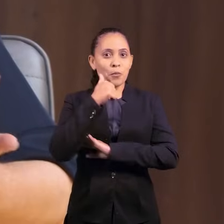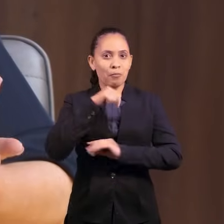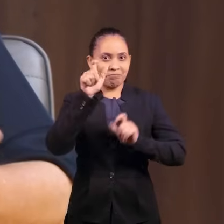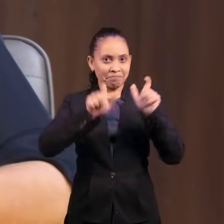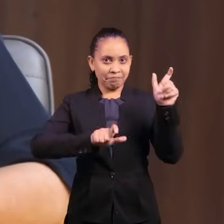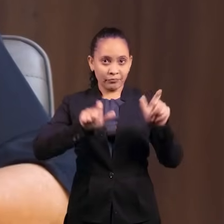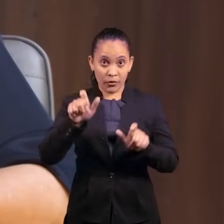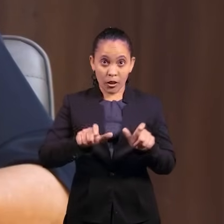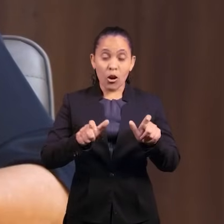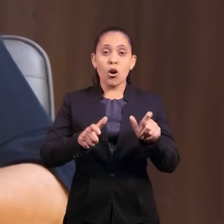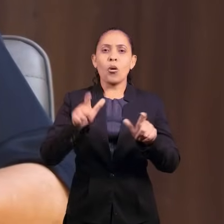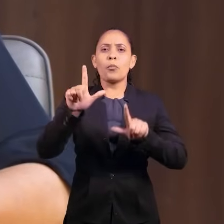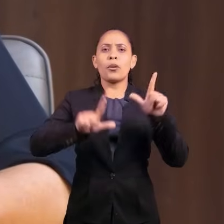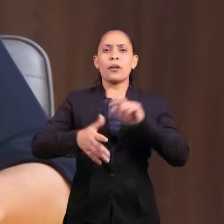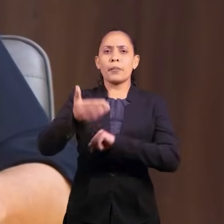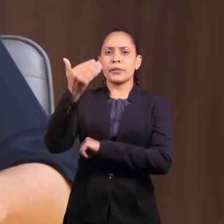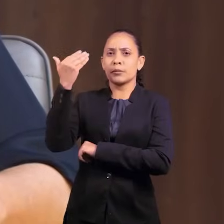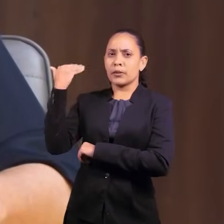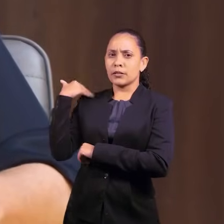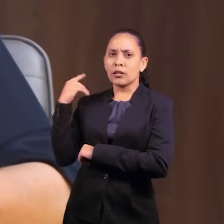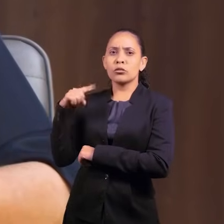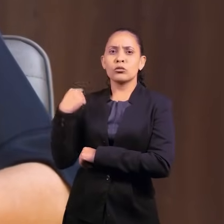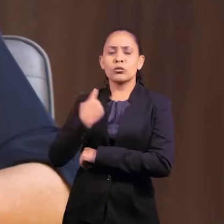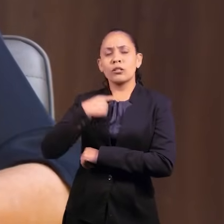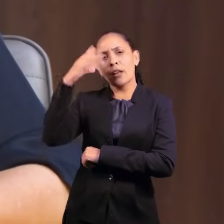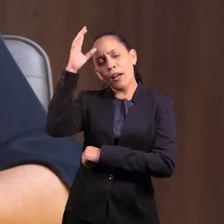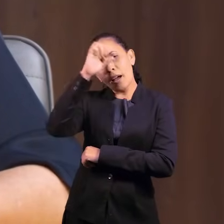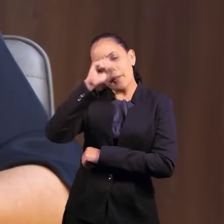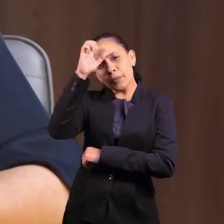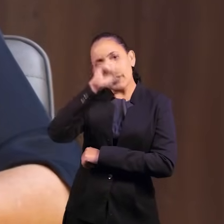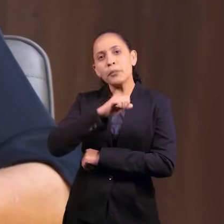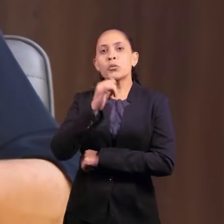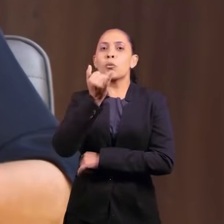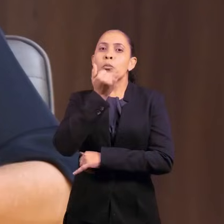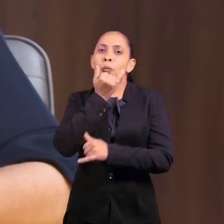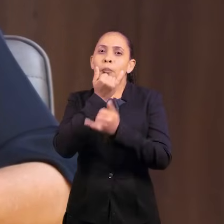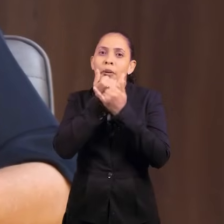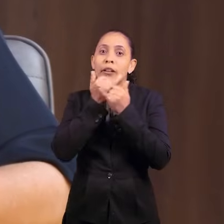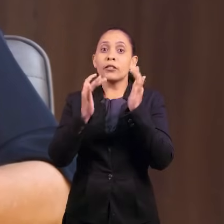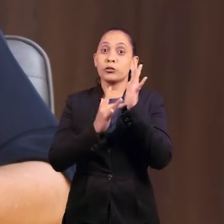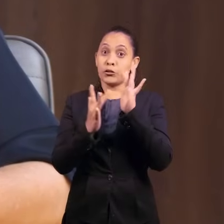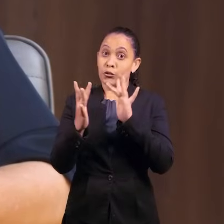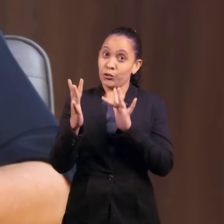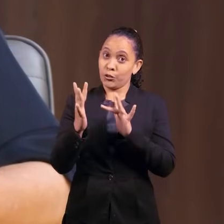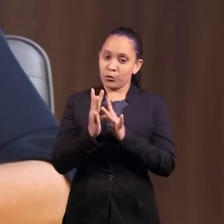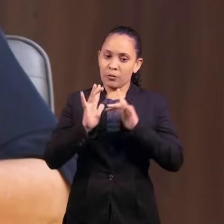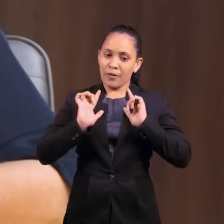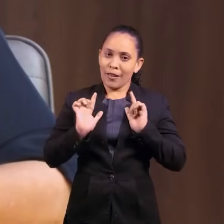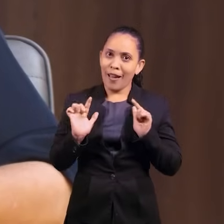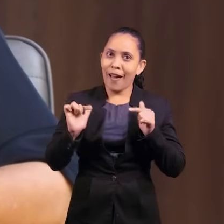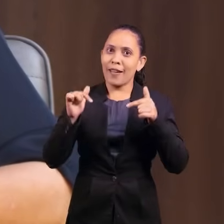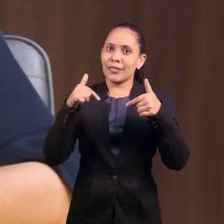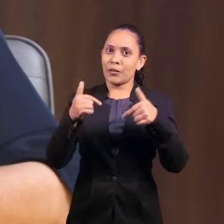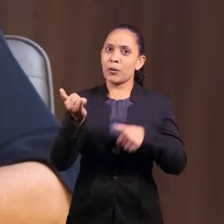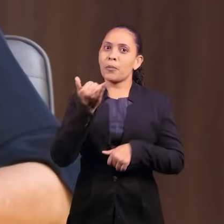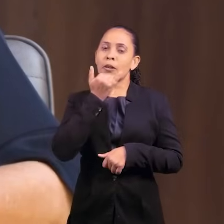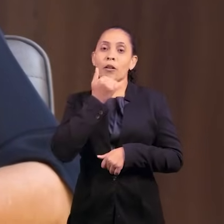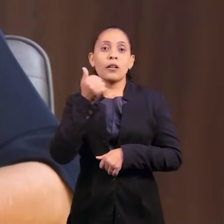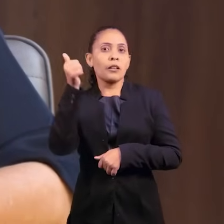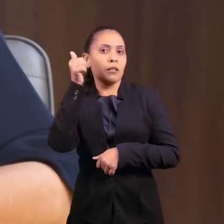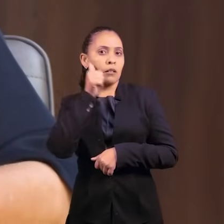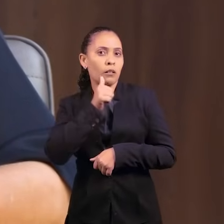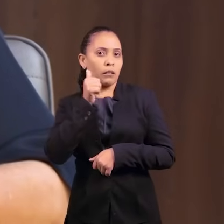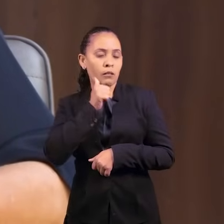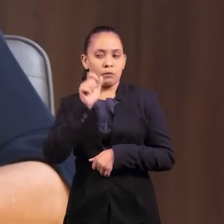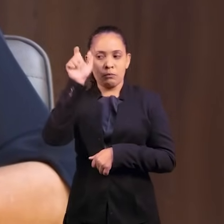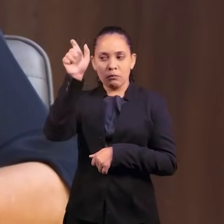No programa passado, nós aprendemos sobre o perdão de Jesus e o efeito desse perdão sobre a vida de uma mulher